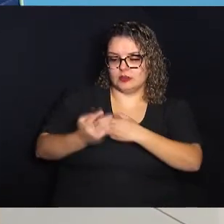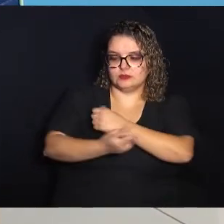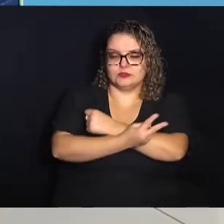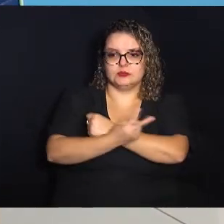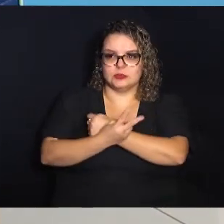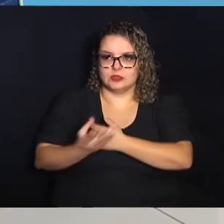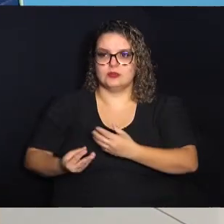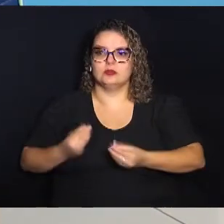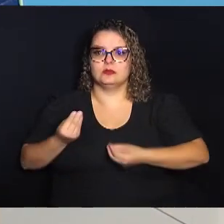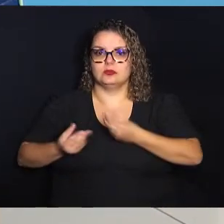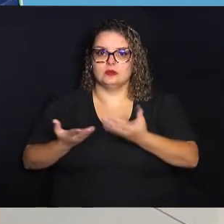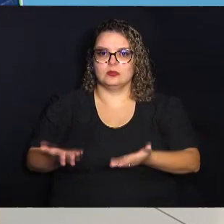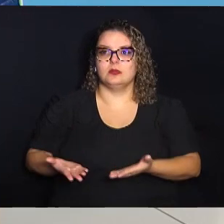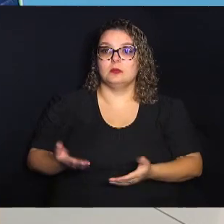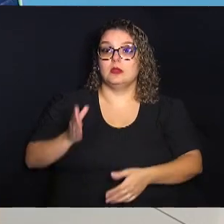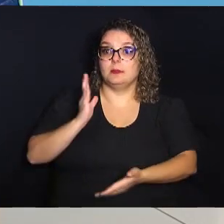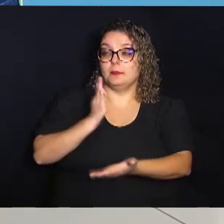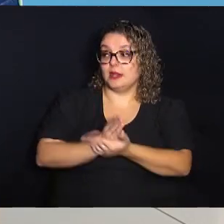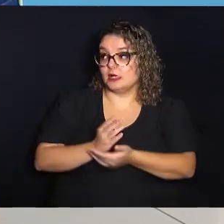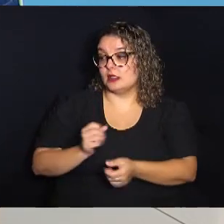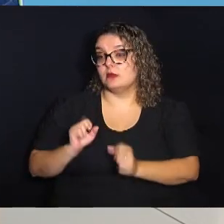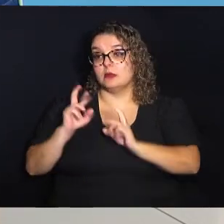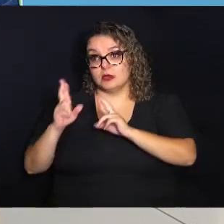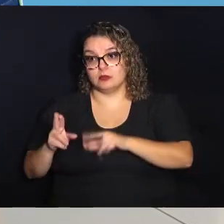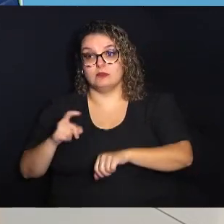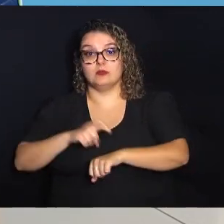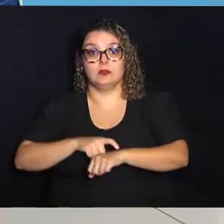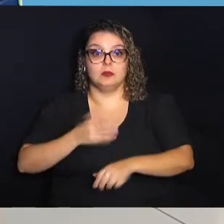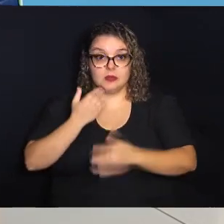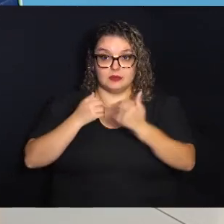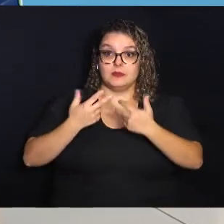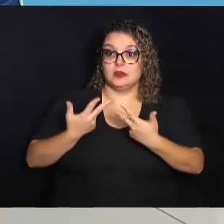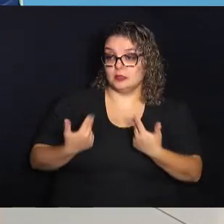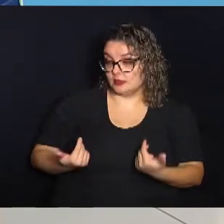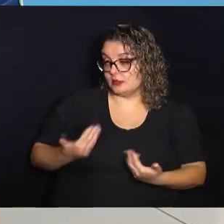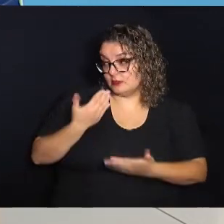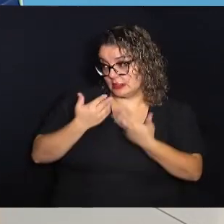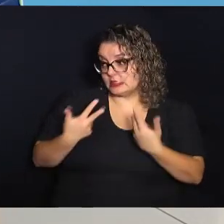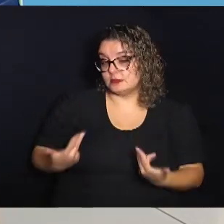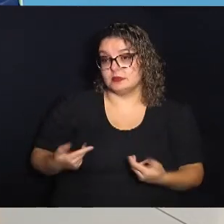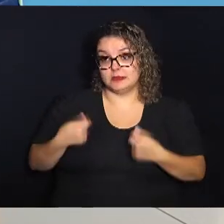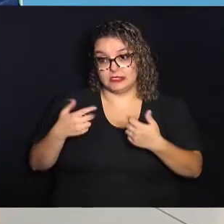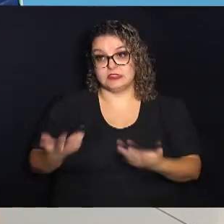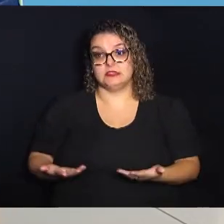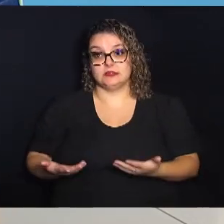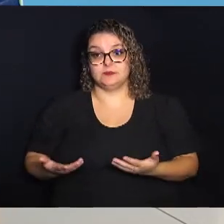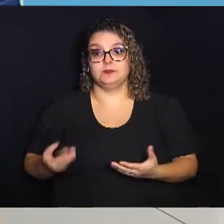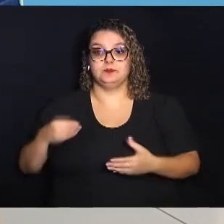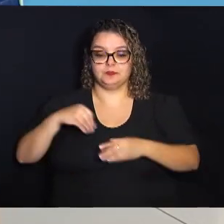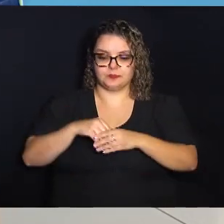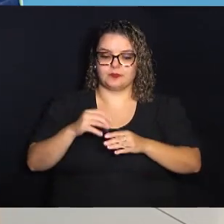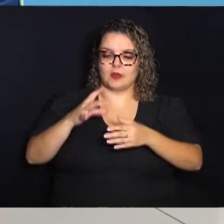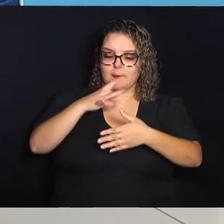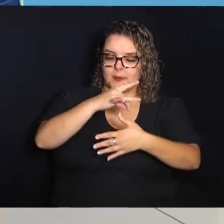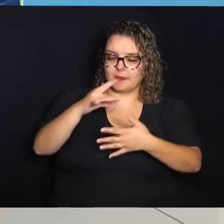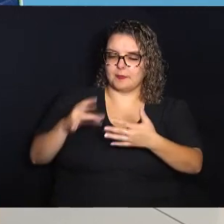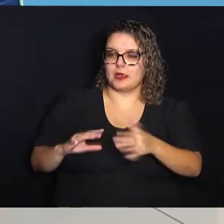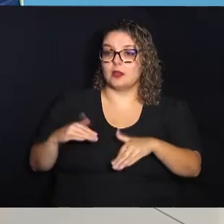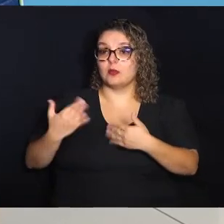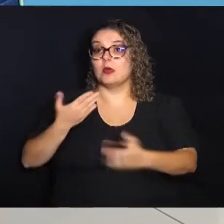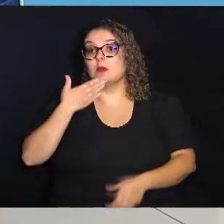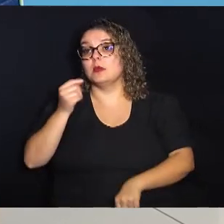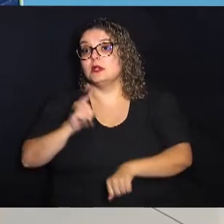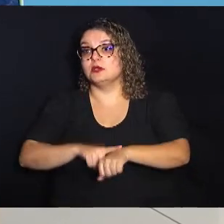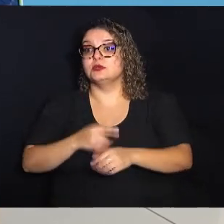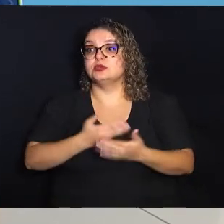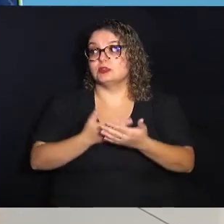de saber o momento que você vai parar para dormir, de ter um momento para jantar também, né, para se alimentar. E aí dentro disso vai identificando qual que é o